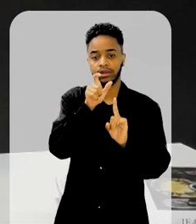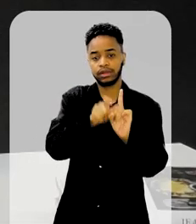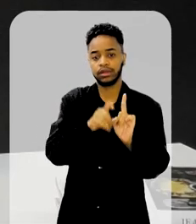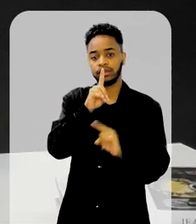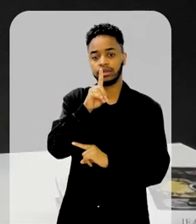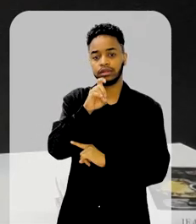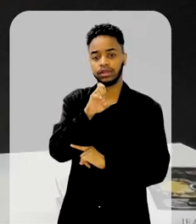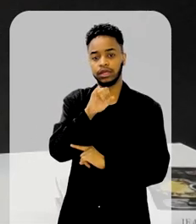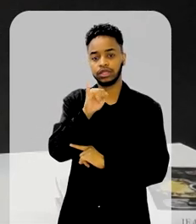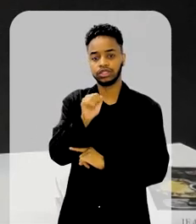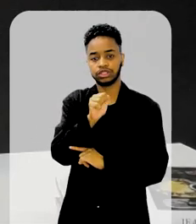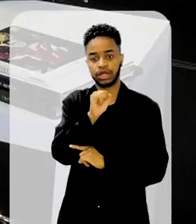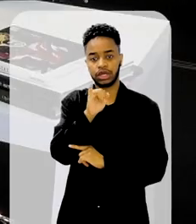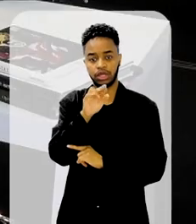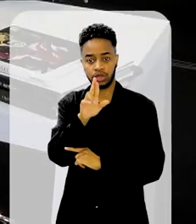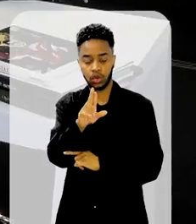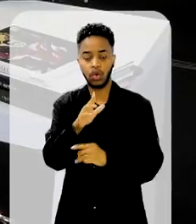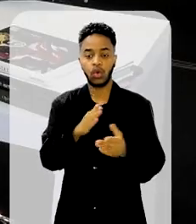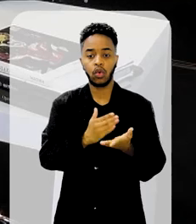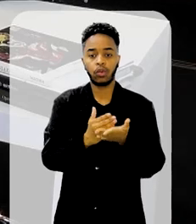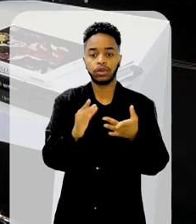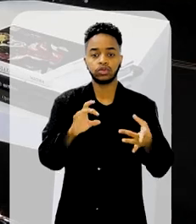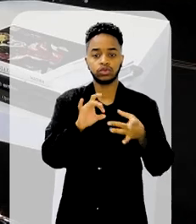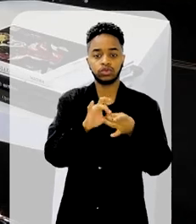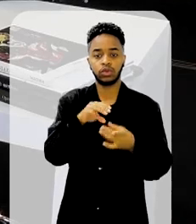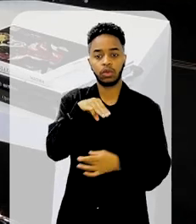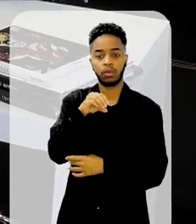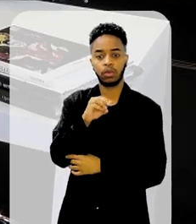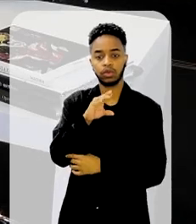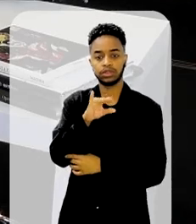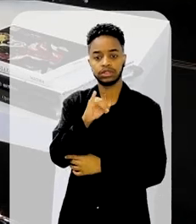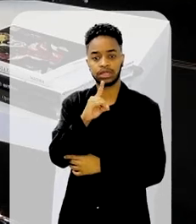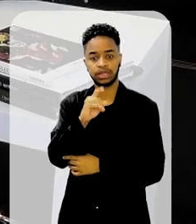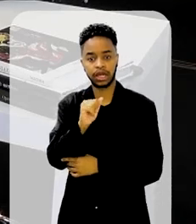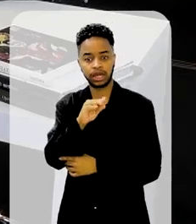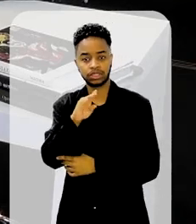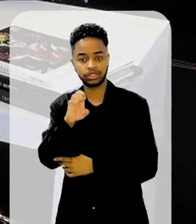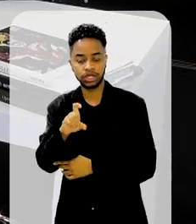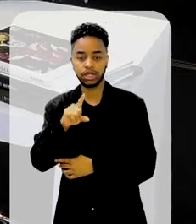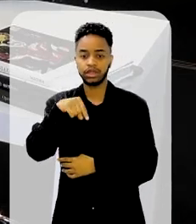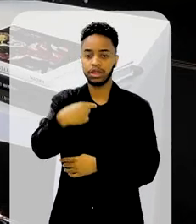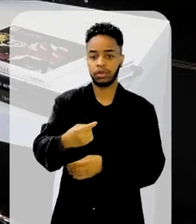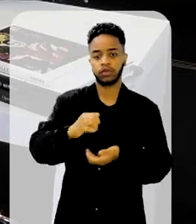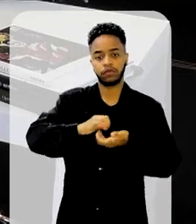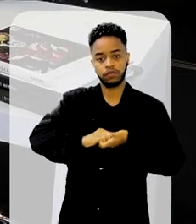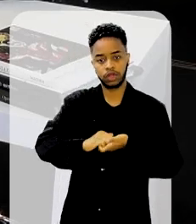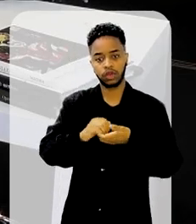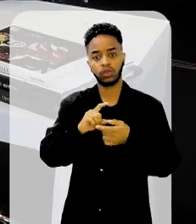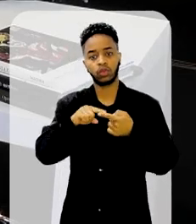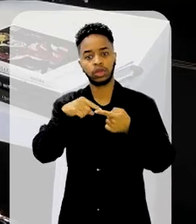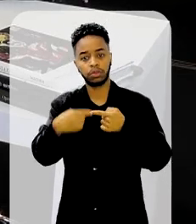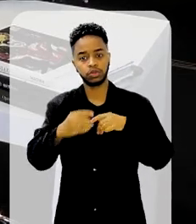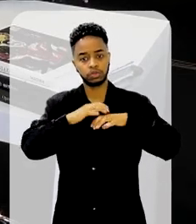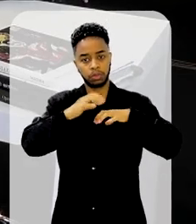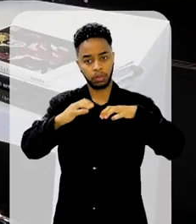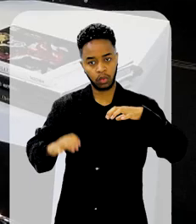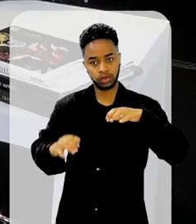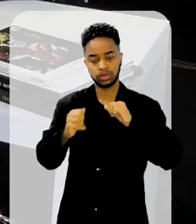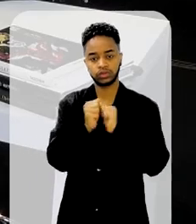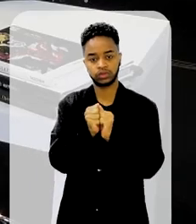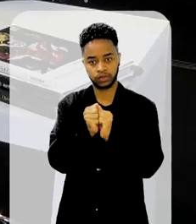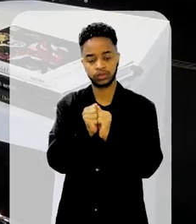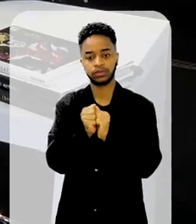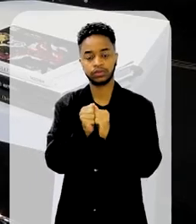Santos Dejair e começa lá na Mocidade de Padre Miguel aí vai comigo para para Viradouro enfim para portto da